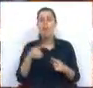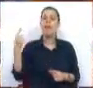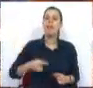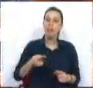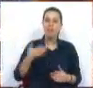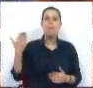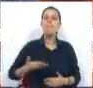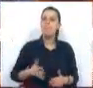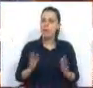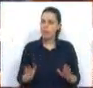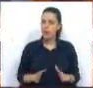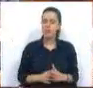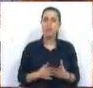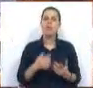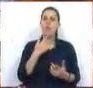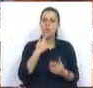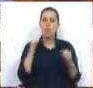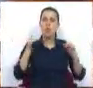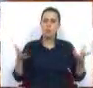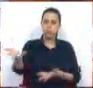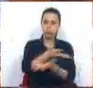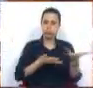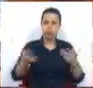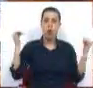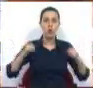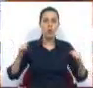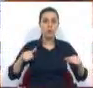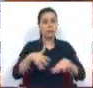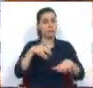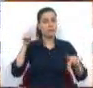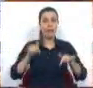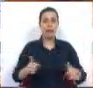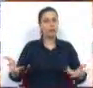deve merecer um forte consenso nesta Câmara.